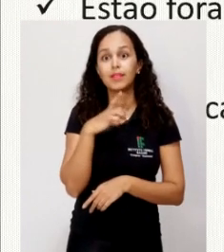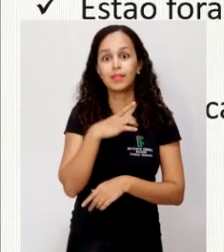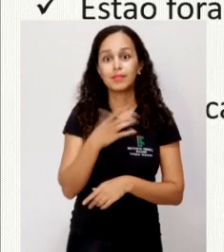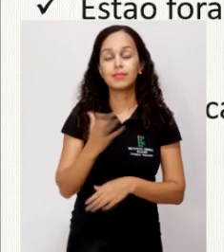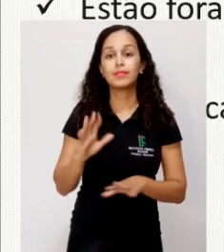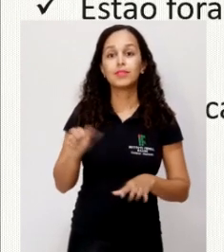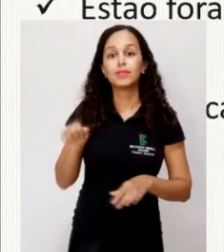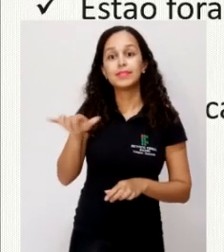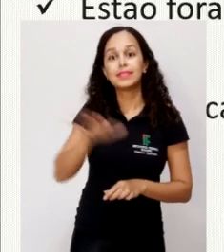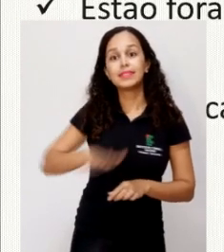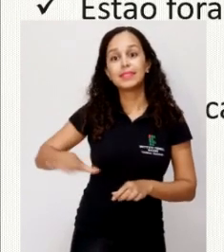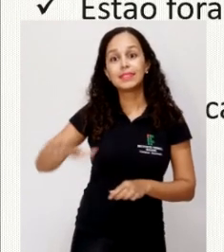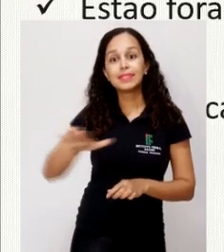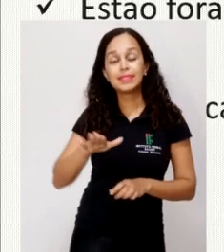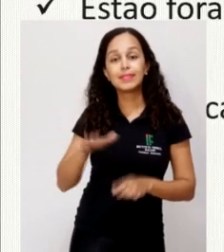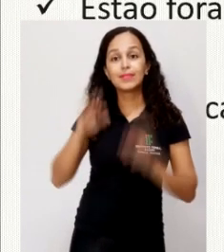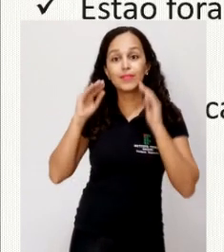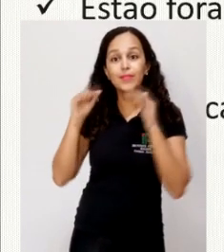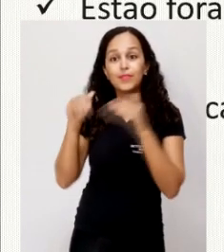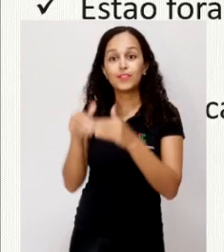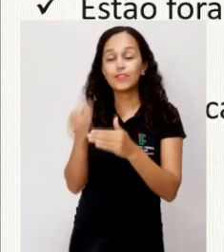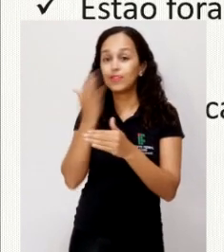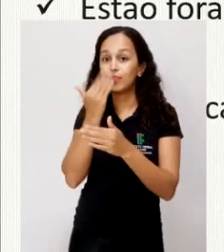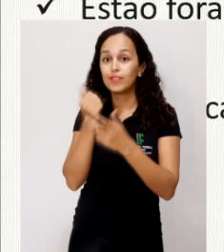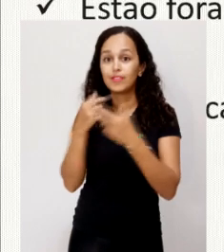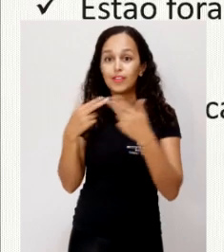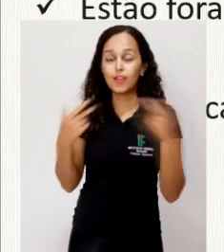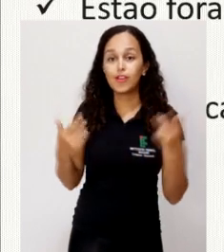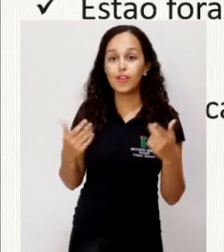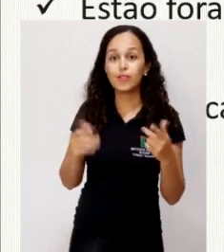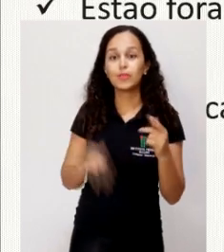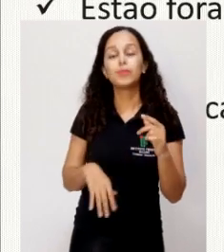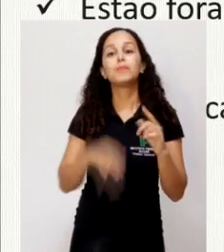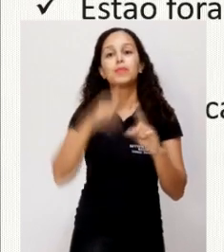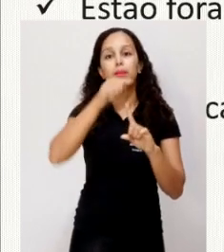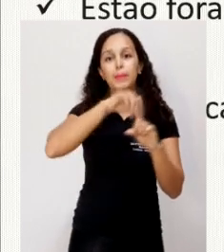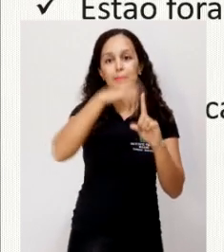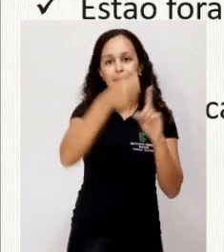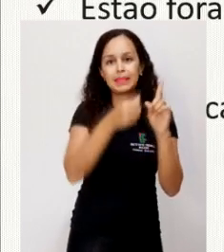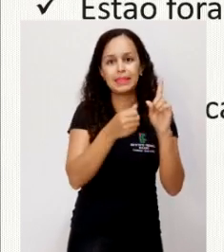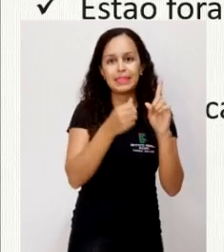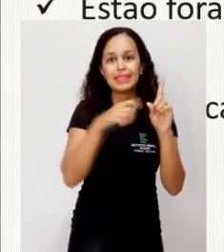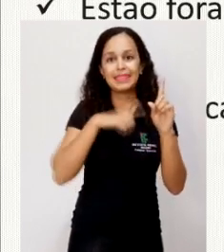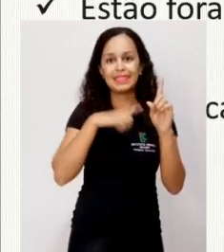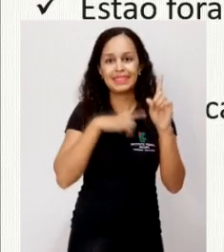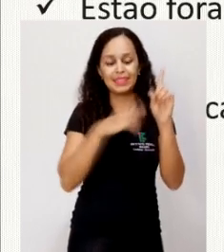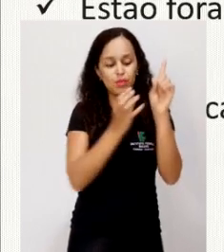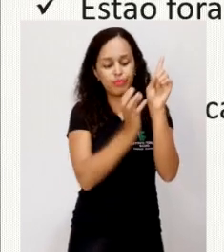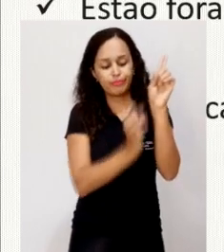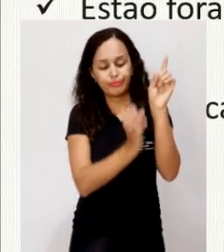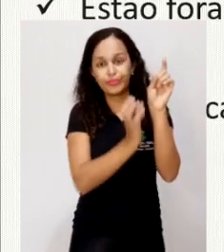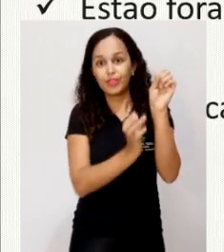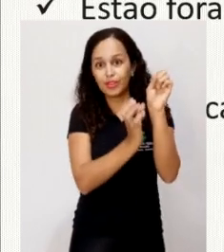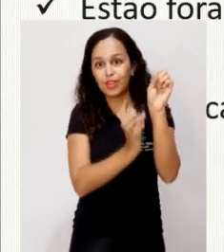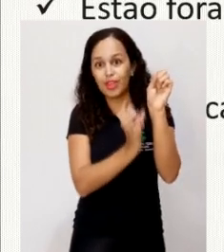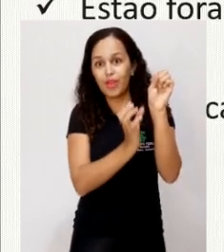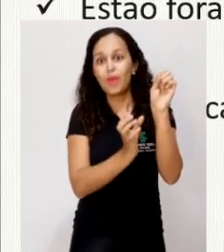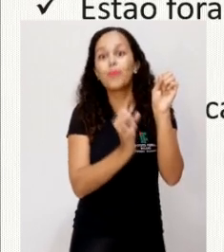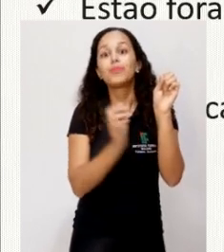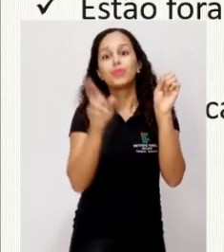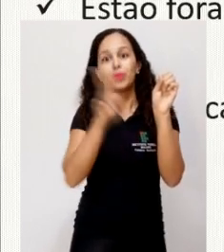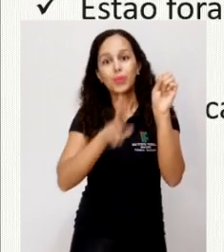da área de gastronomia, tem elaborado diferentes pratos a partir dessa punk, né, do coração da bananeira. Então,